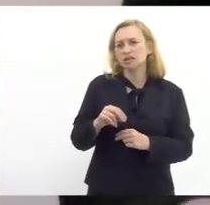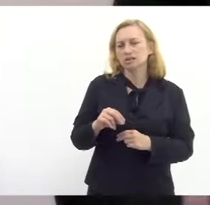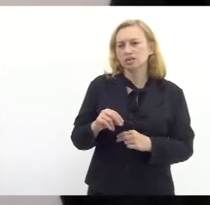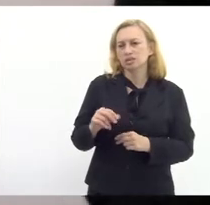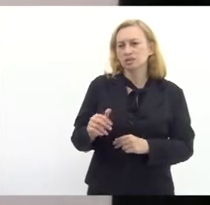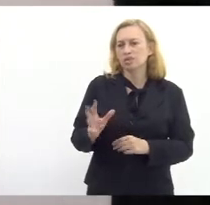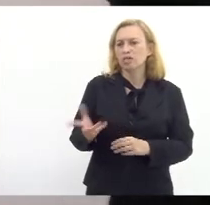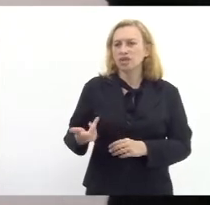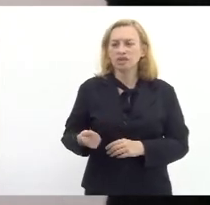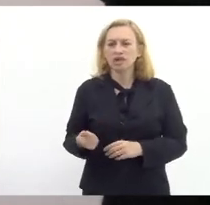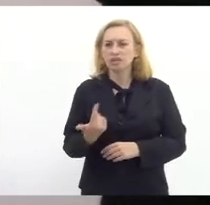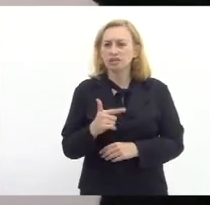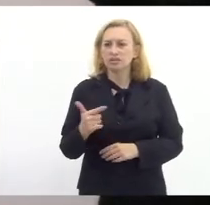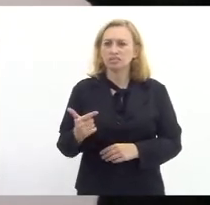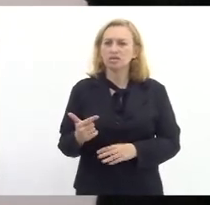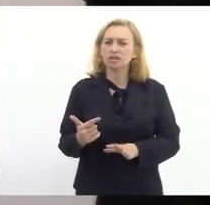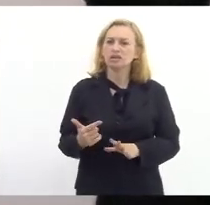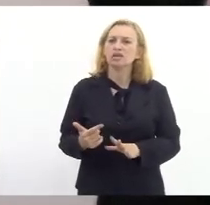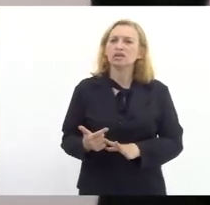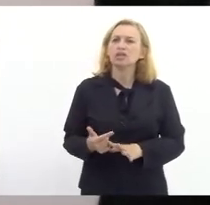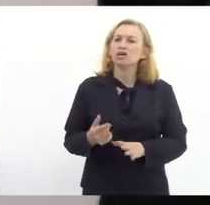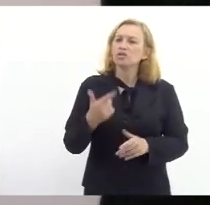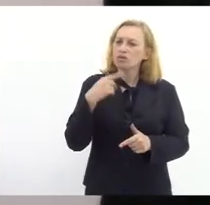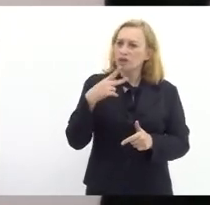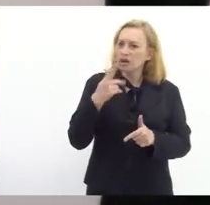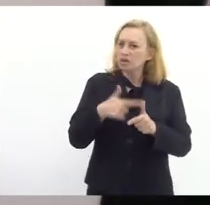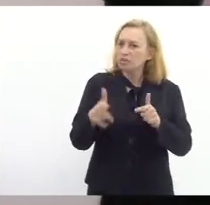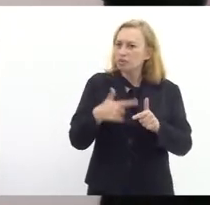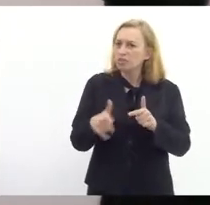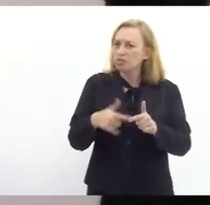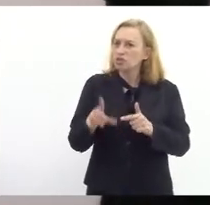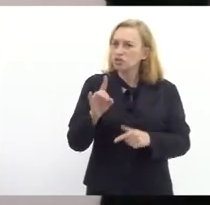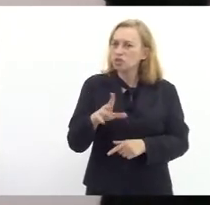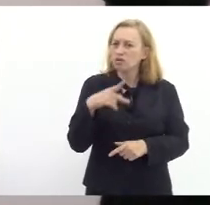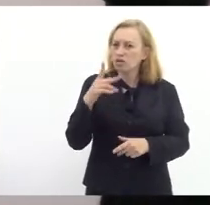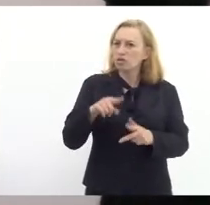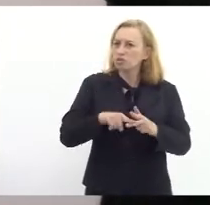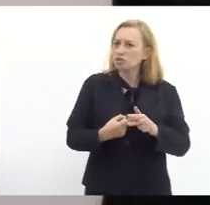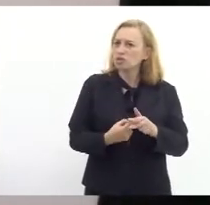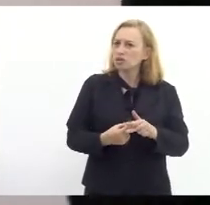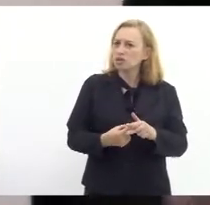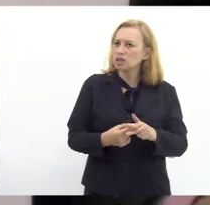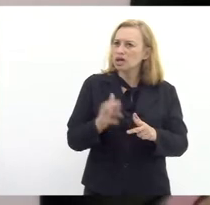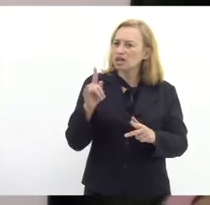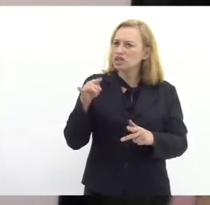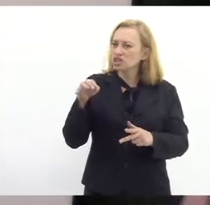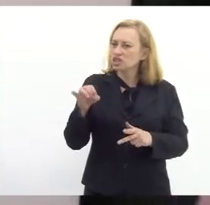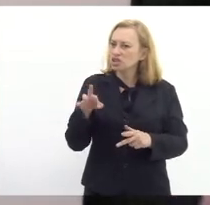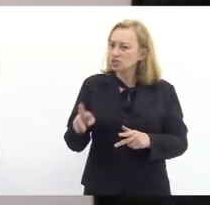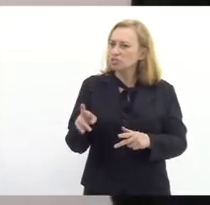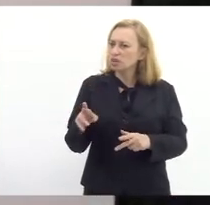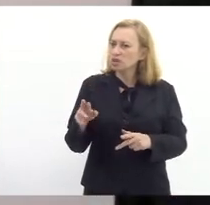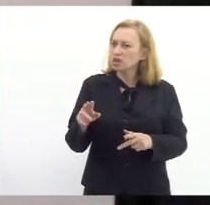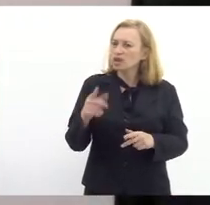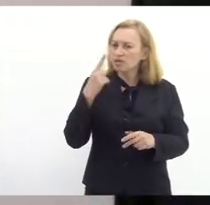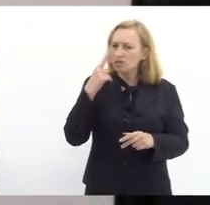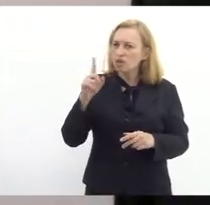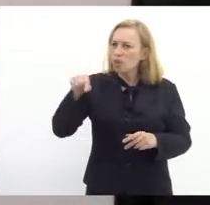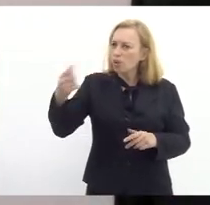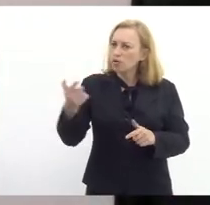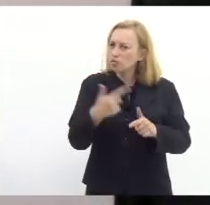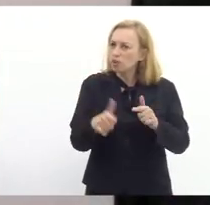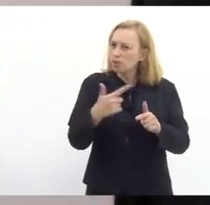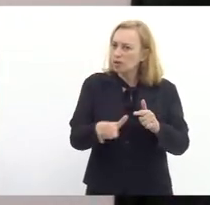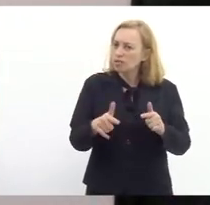perguntei sobre os principais problemas, o senhor só faz menção à manutenção. A Getransp identifica outros problemas, além da manutenção, na prestação